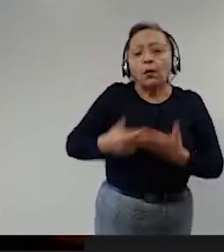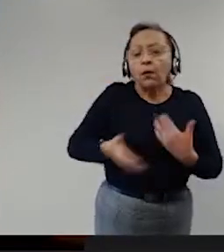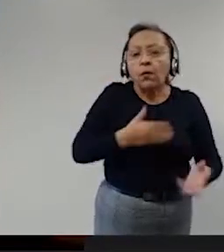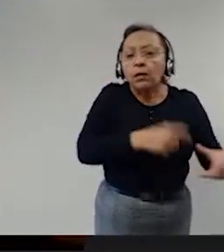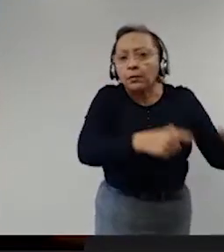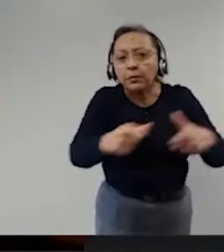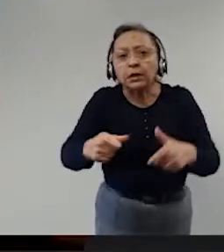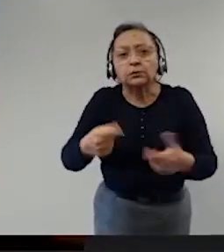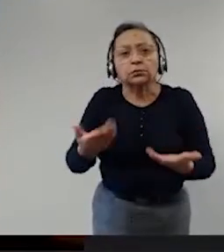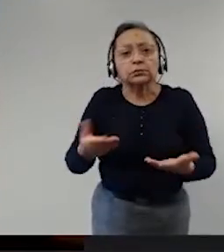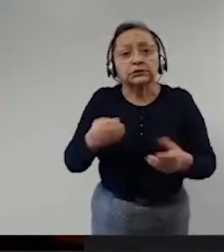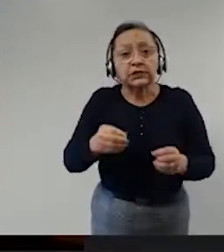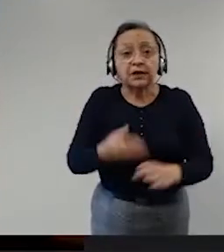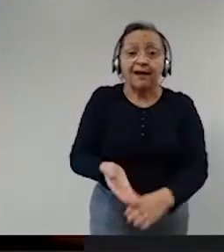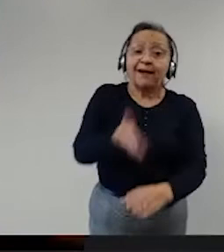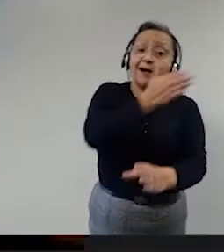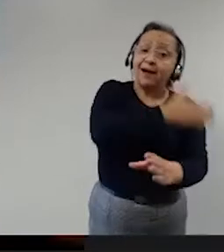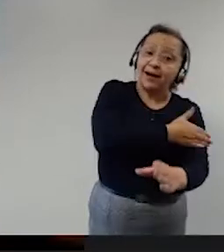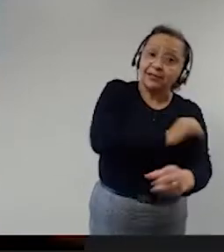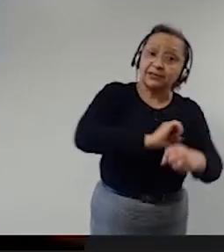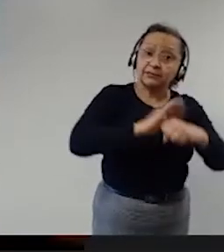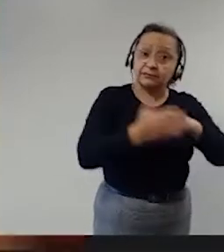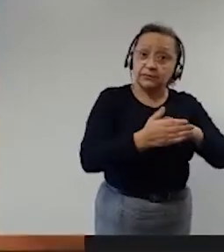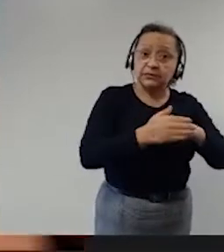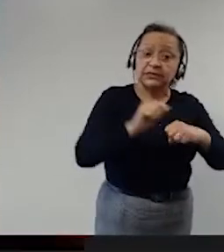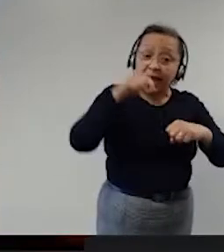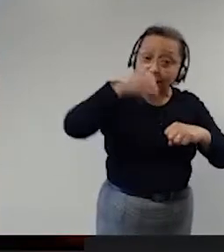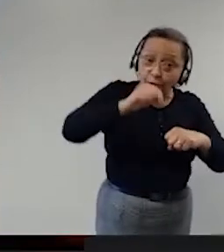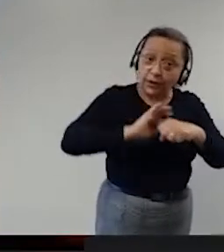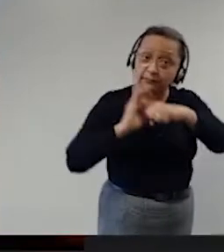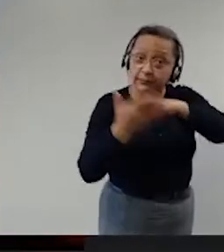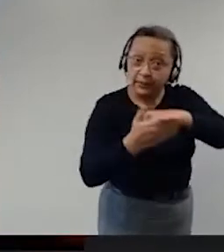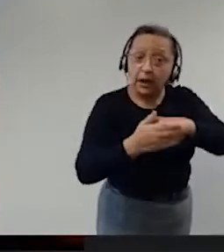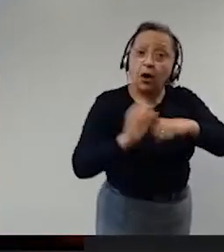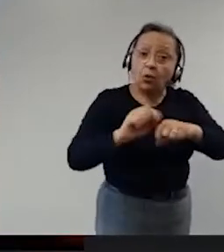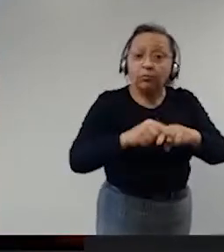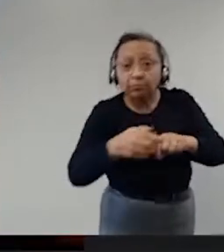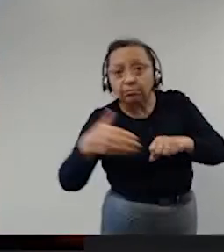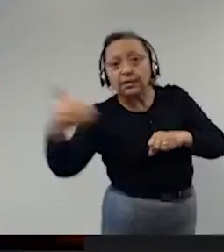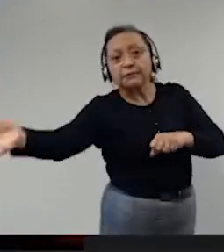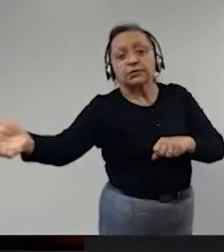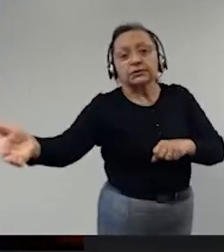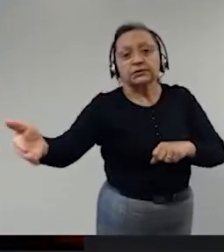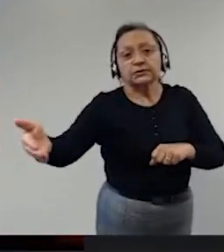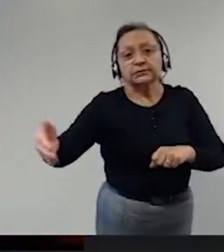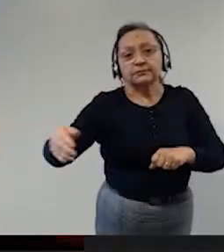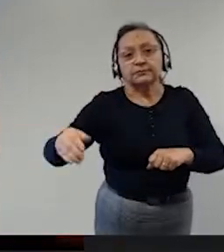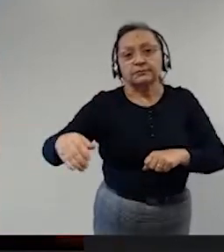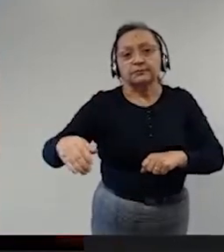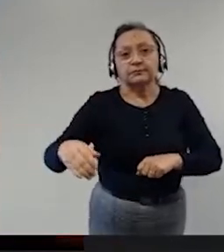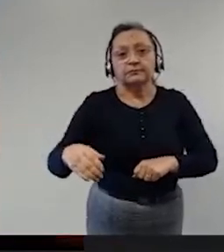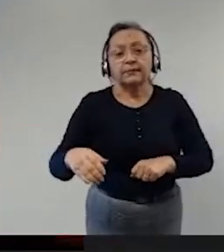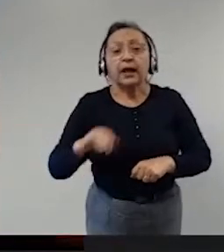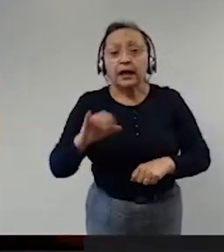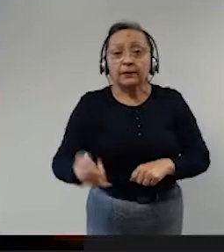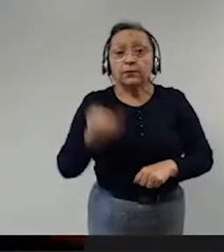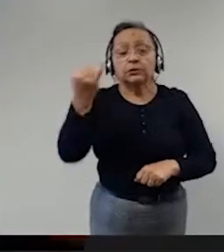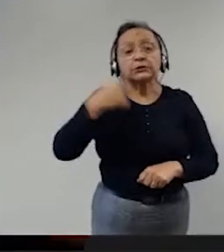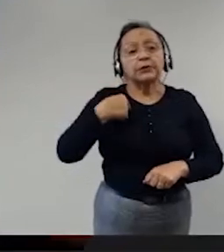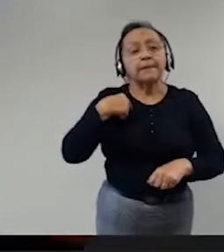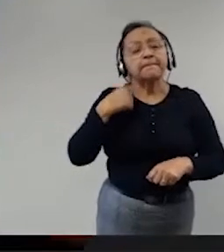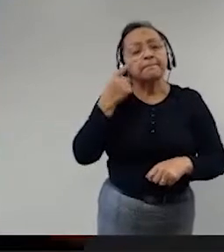advocacia antes da pandemia, seja durante a pandemia, seja no que nós teremos que conviver pós-pandemia. A importância de